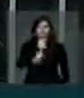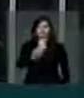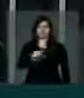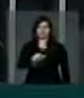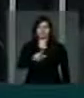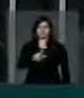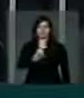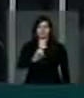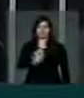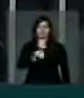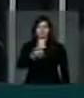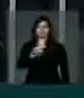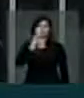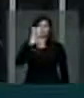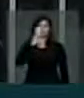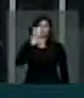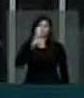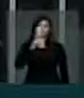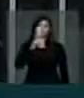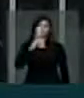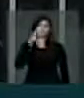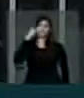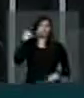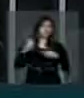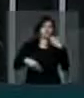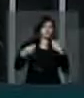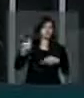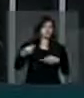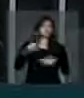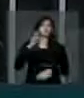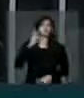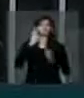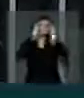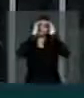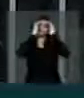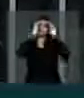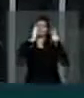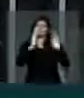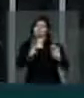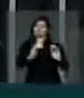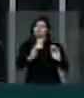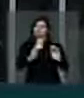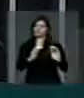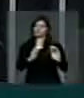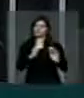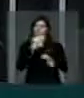de respeito. Desdenhar dele não é